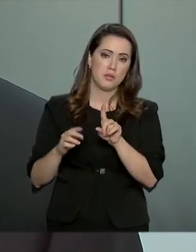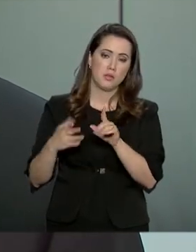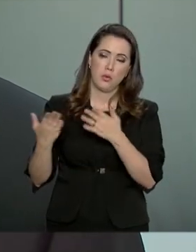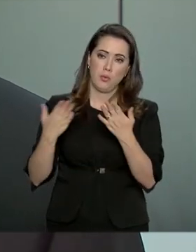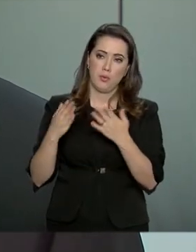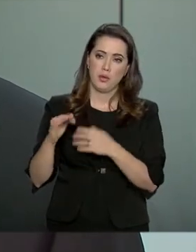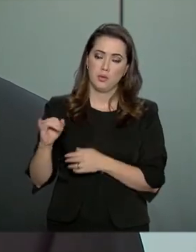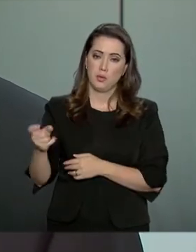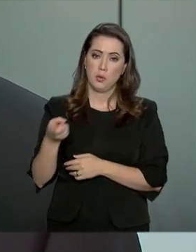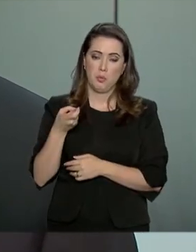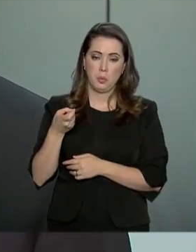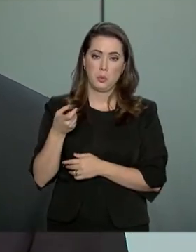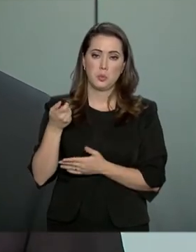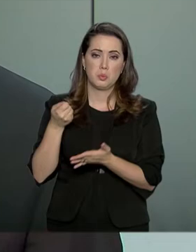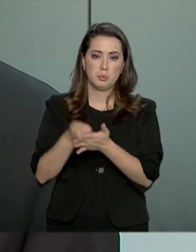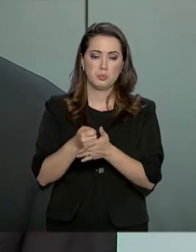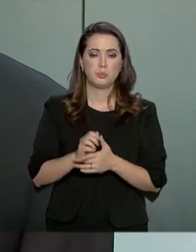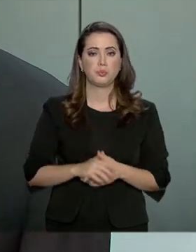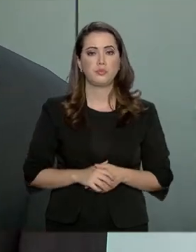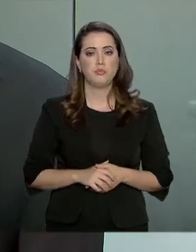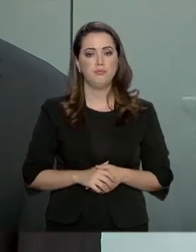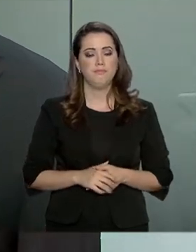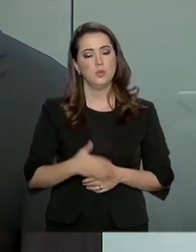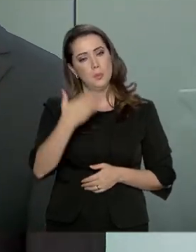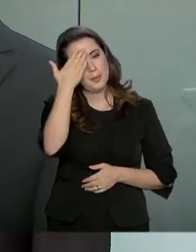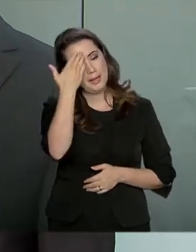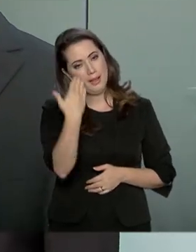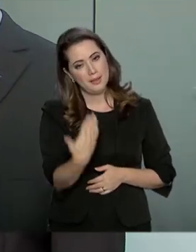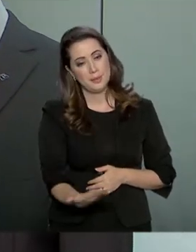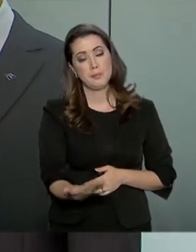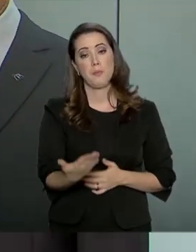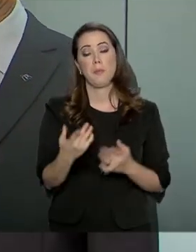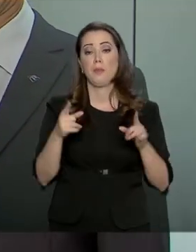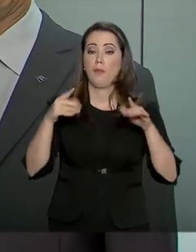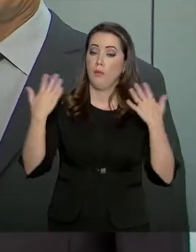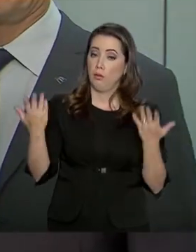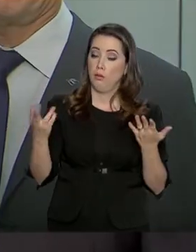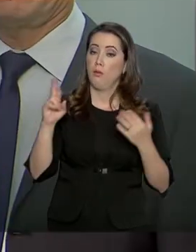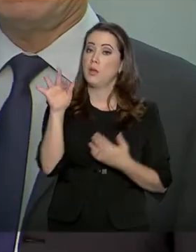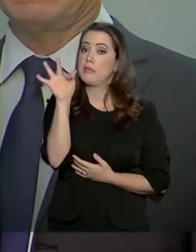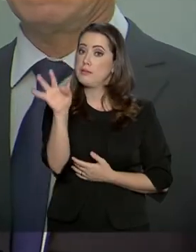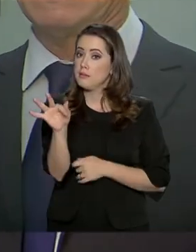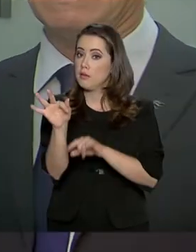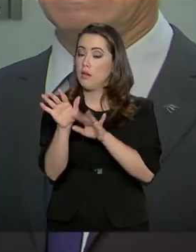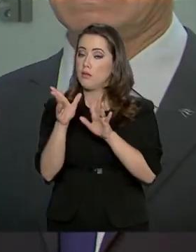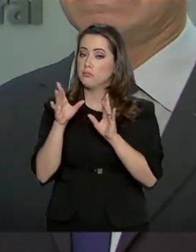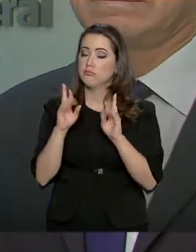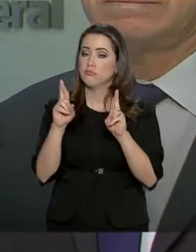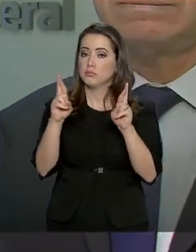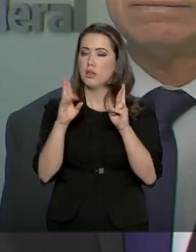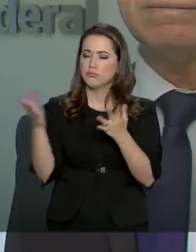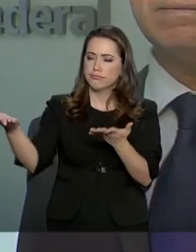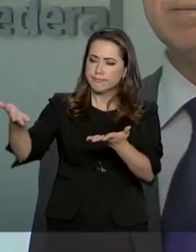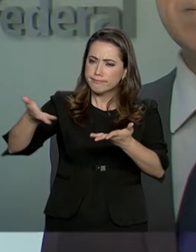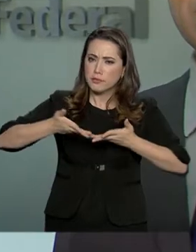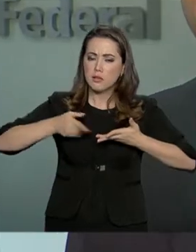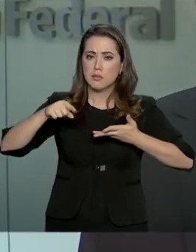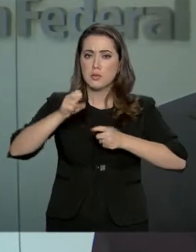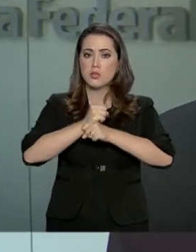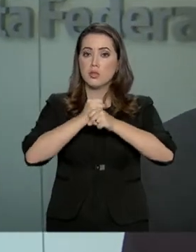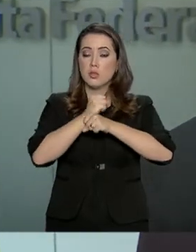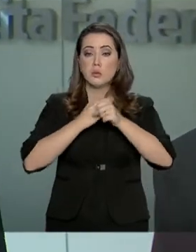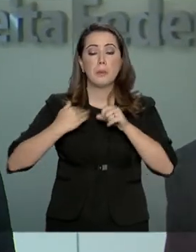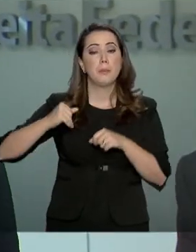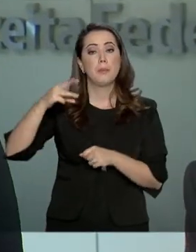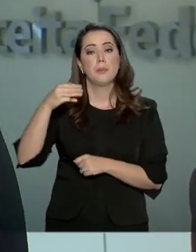devido nem adotou jacquin e olha a receita federal espera receber este ano mais